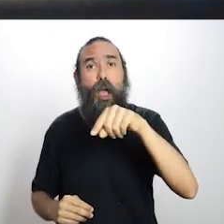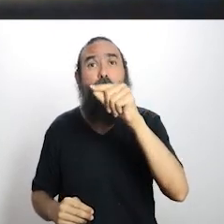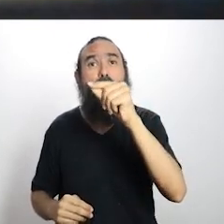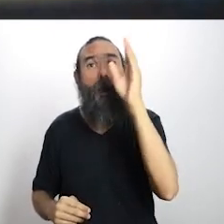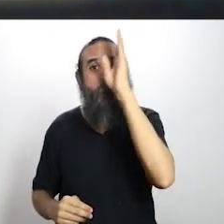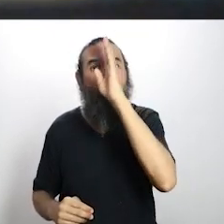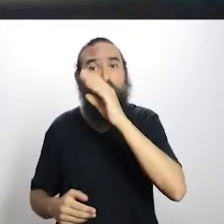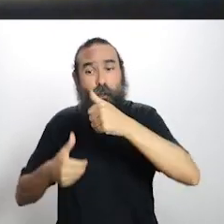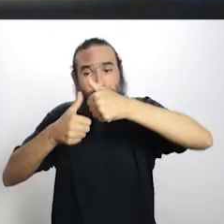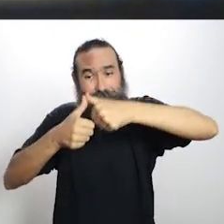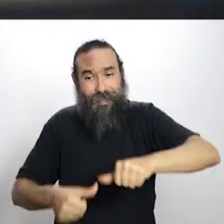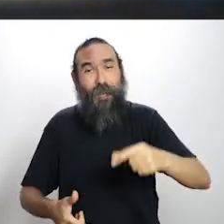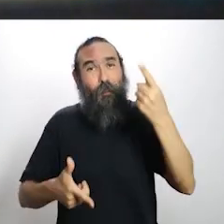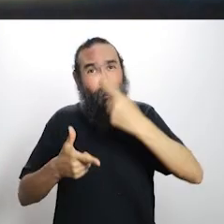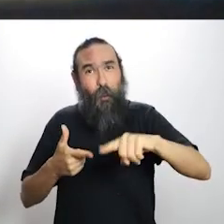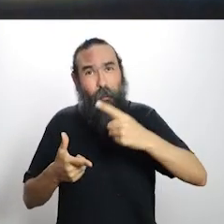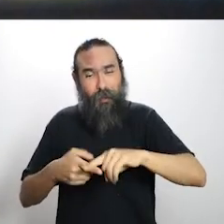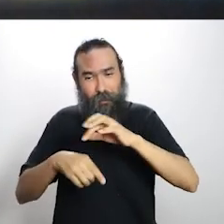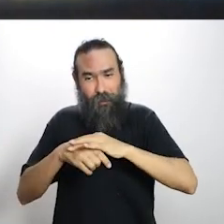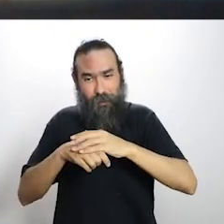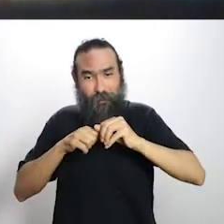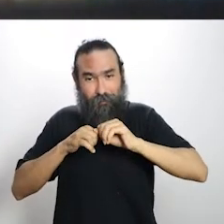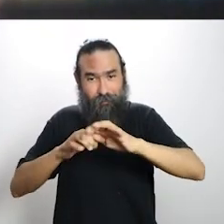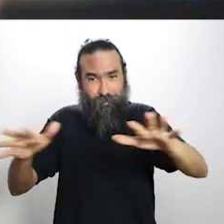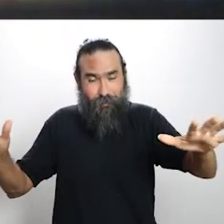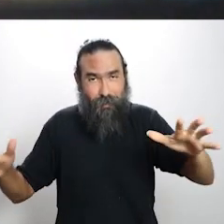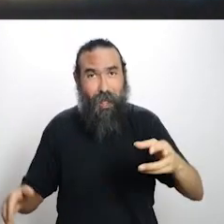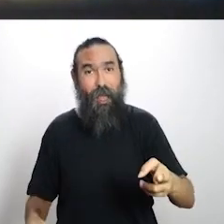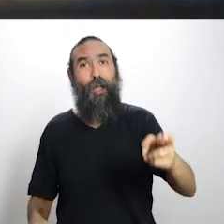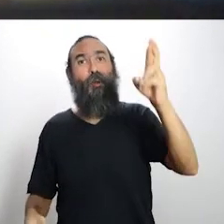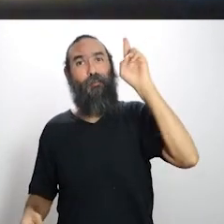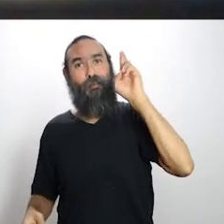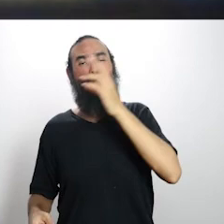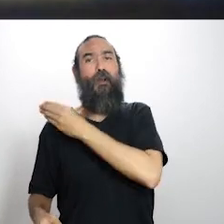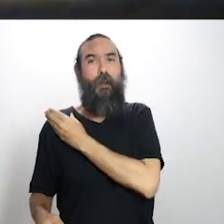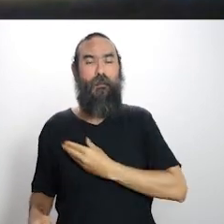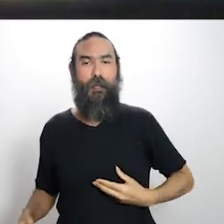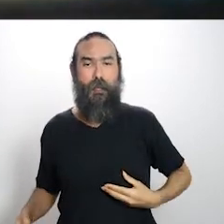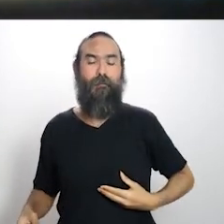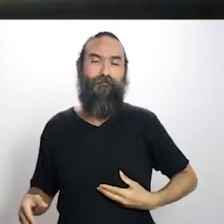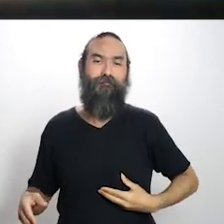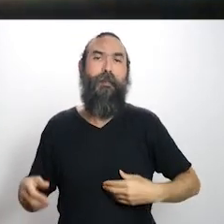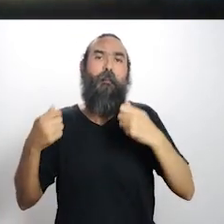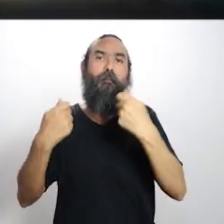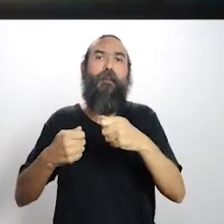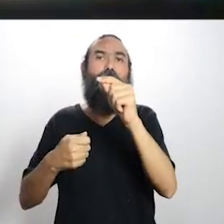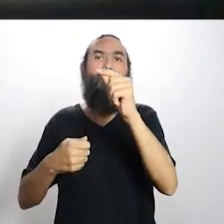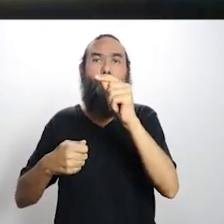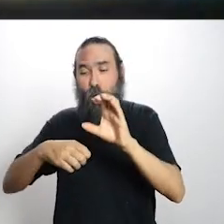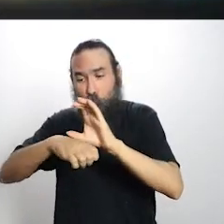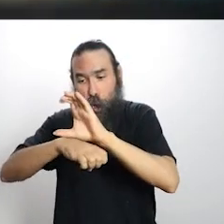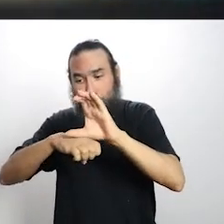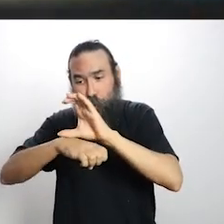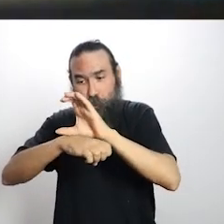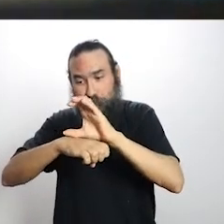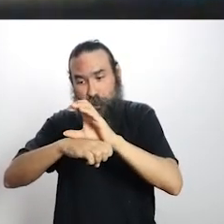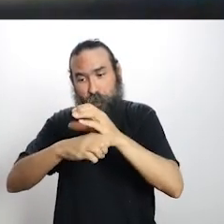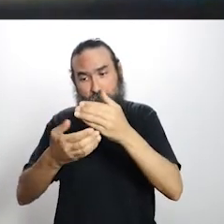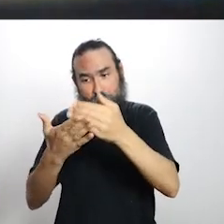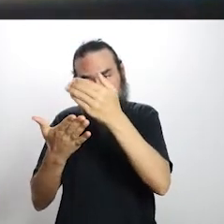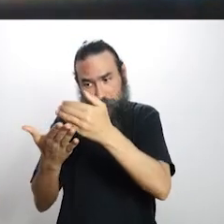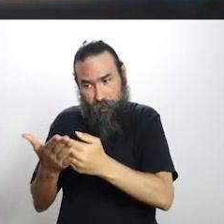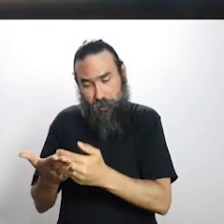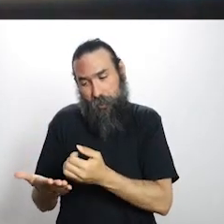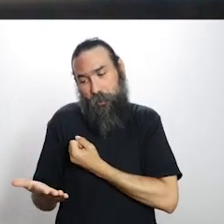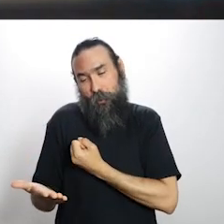calamidade na saúde pública brasileira ela é fundamentada a partir da emenda constitucional 106 do dia 7 de